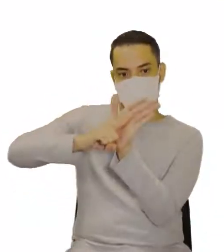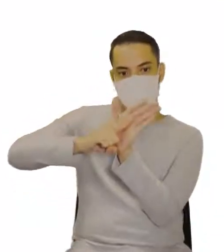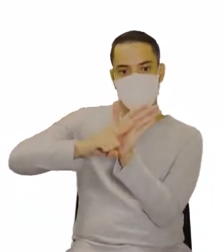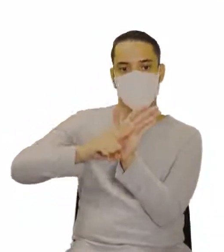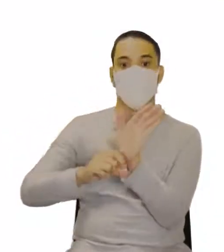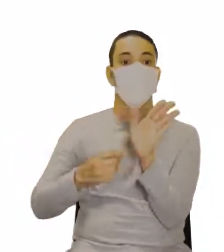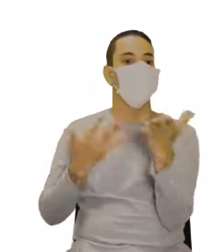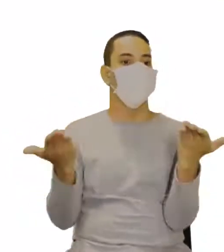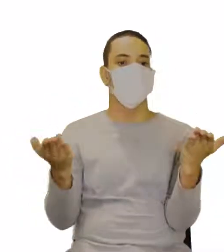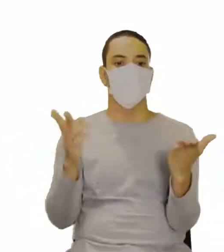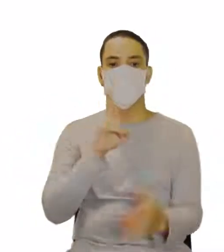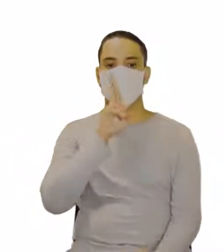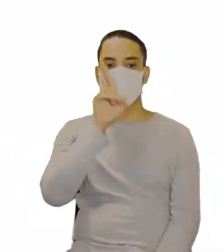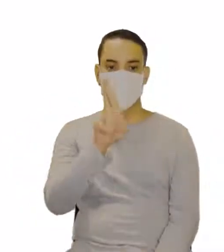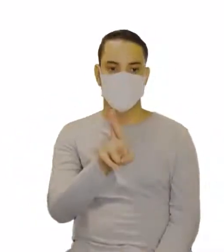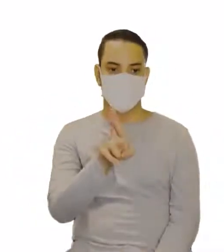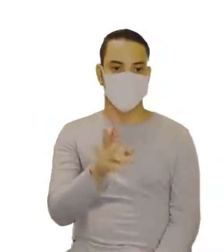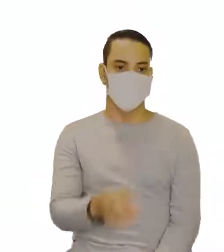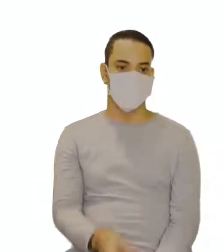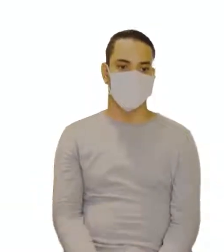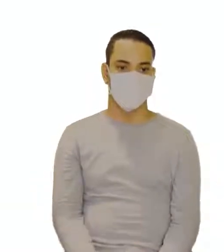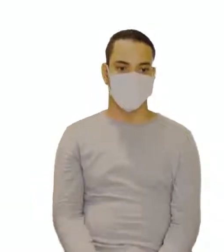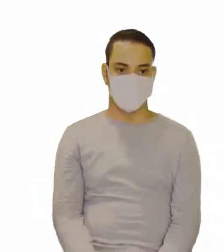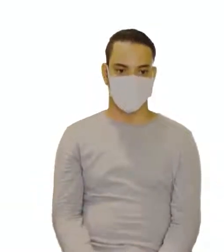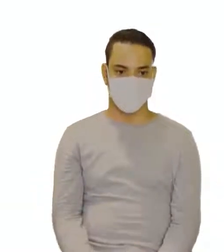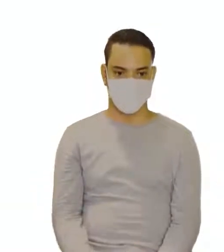Quanto é que vai dar aqui? Olha só.